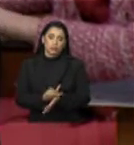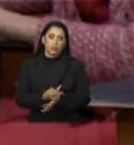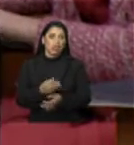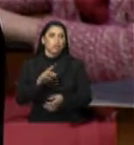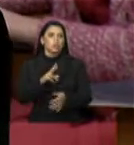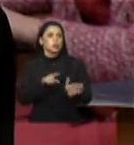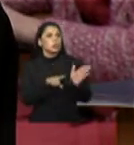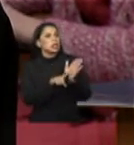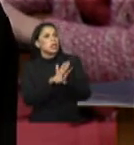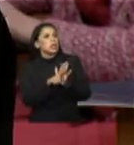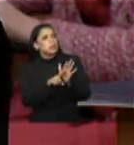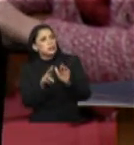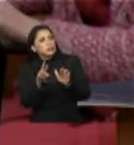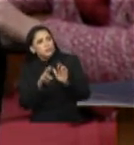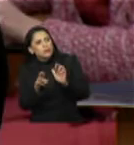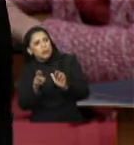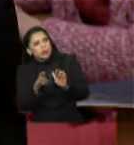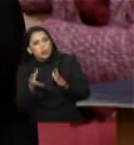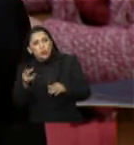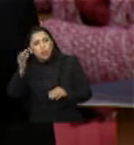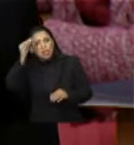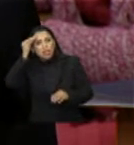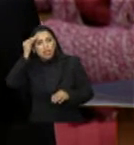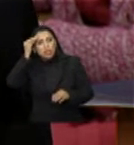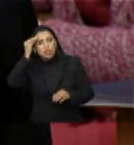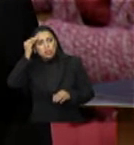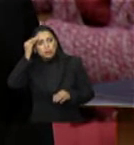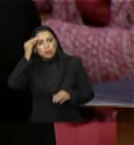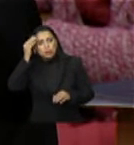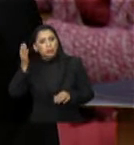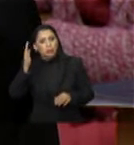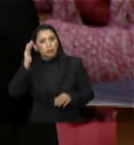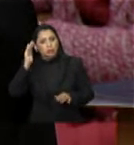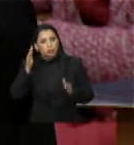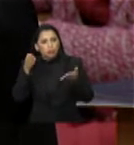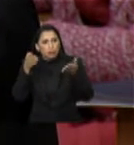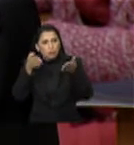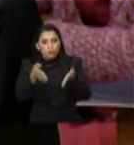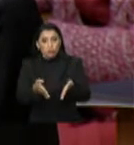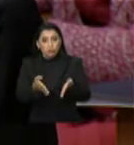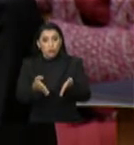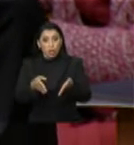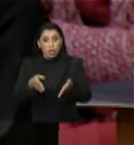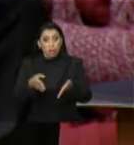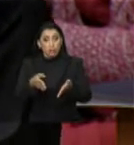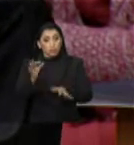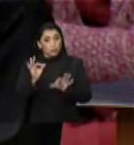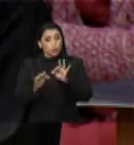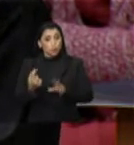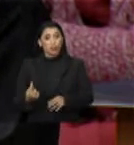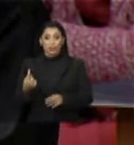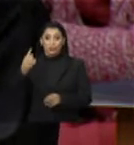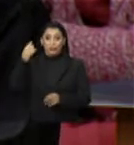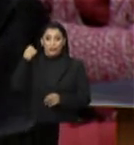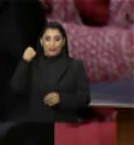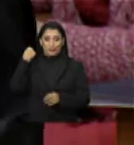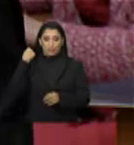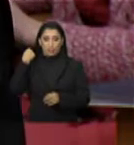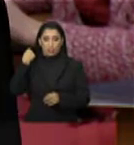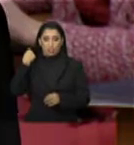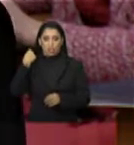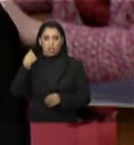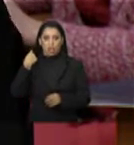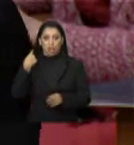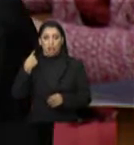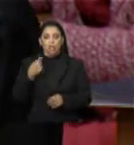aqui a investigar Qual é o entendimento de fundo de mérito que foi julgado naquela oportunidade a